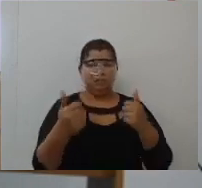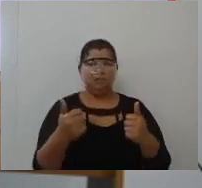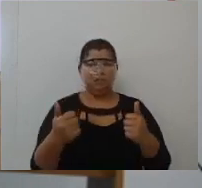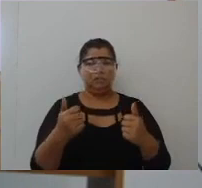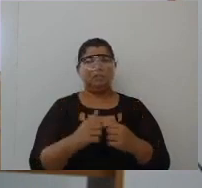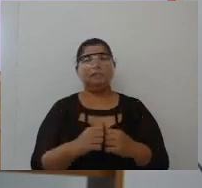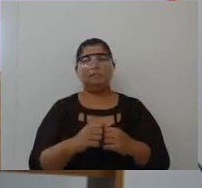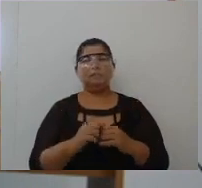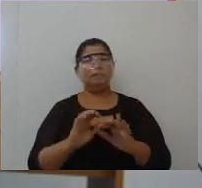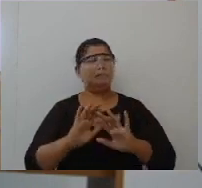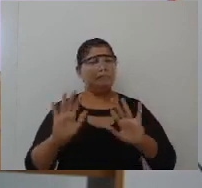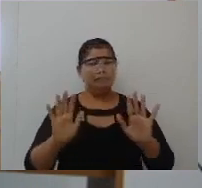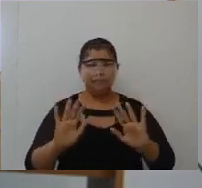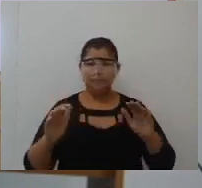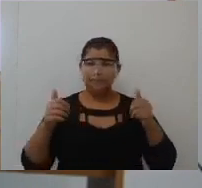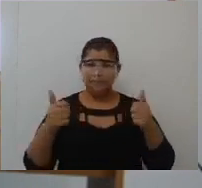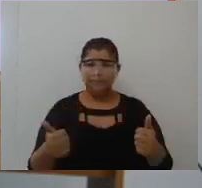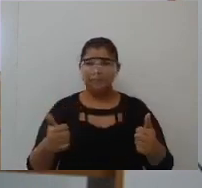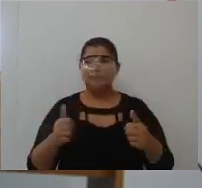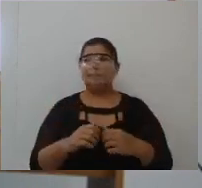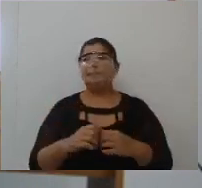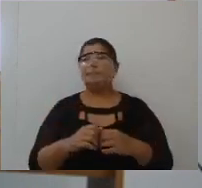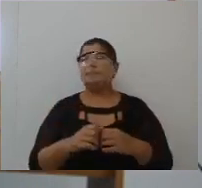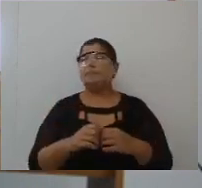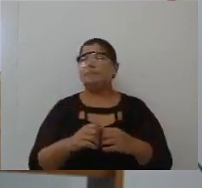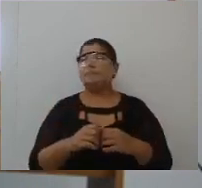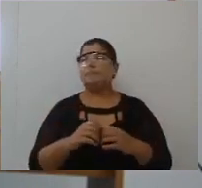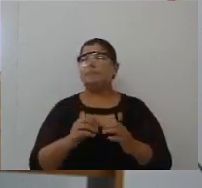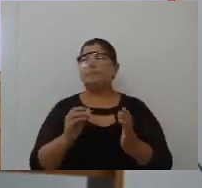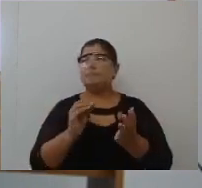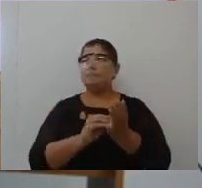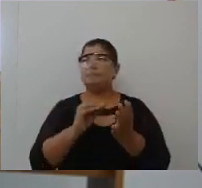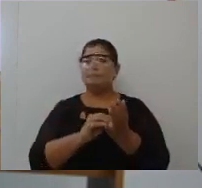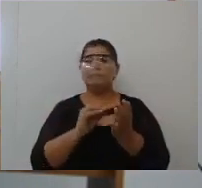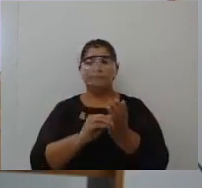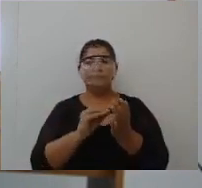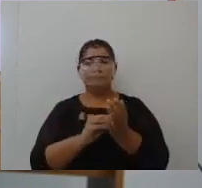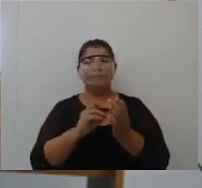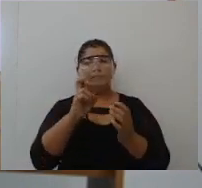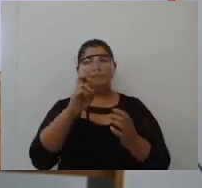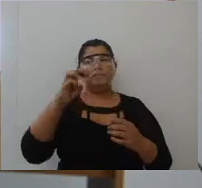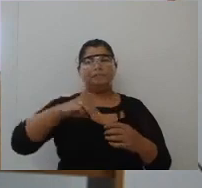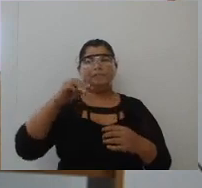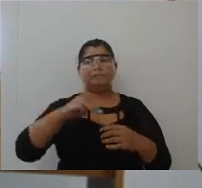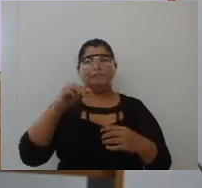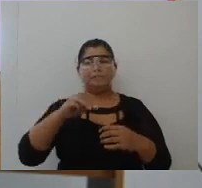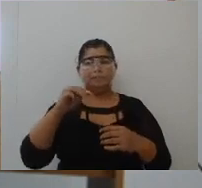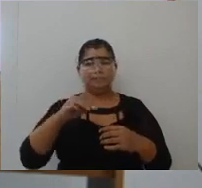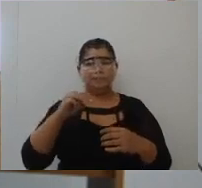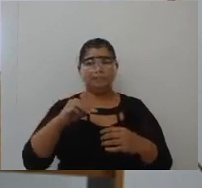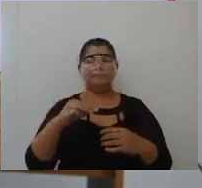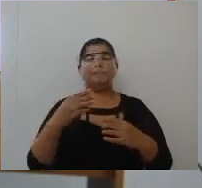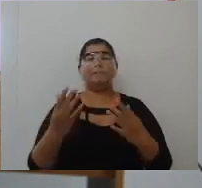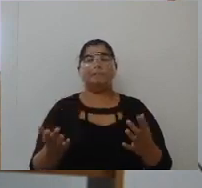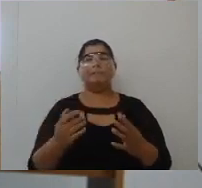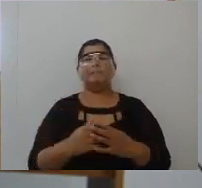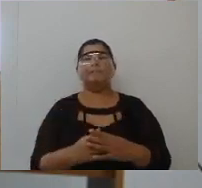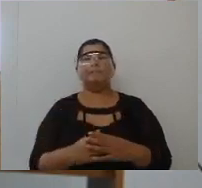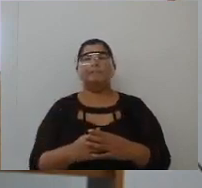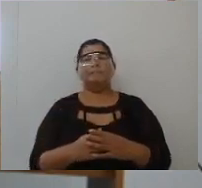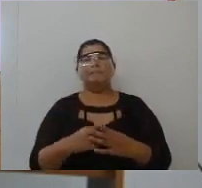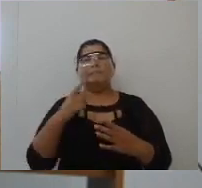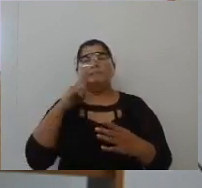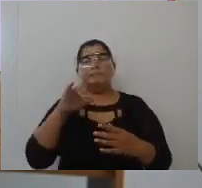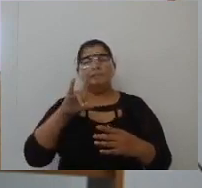mais nenhuma pergunta. Eu quero encerrar, gente. Quanto tempo eu tenho, pessoal? Tenho mais 5 minutos, que coisa boa. Deixa eu ver se chegou alguma coisa aqui para